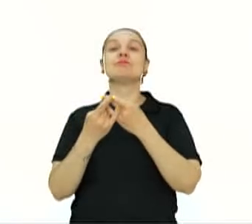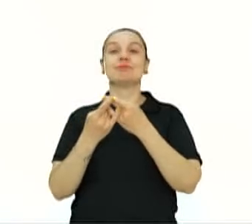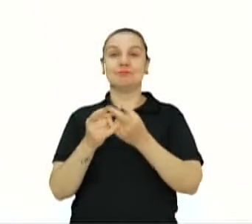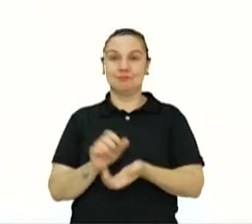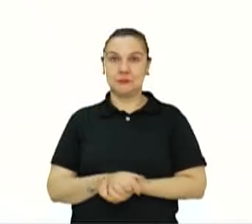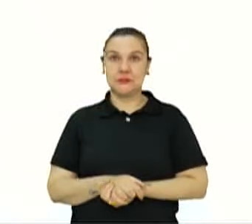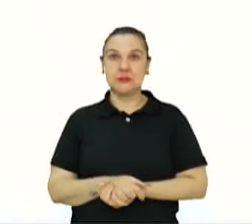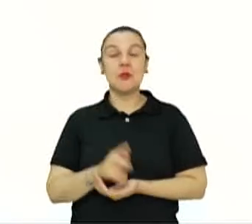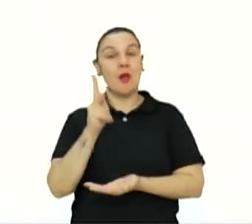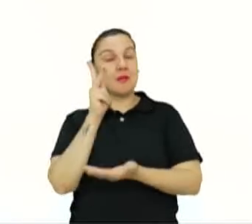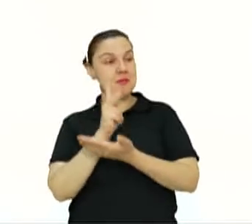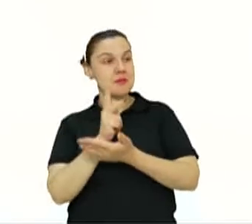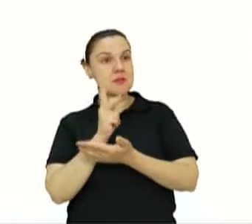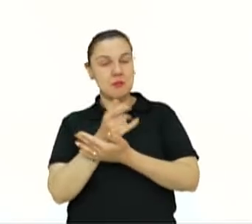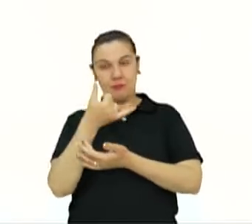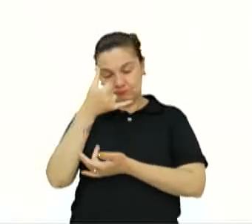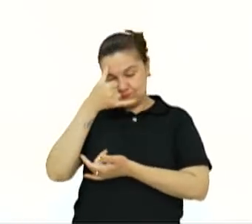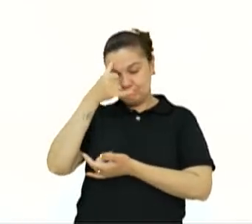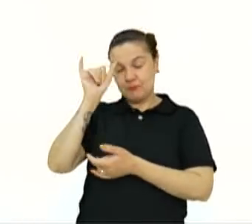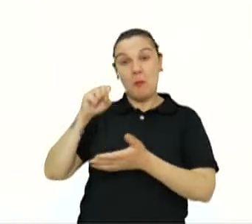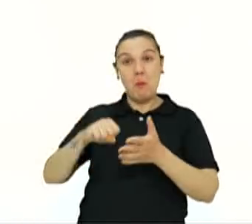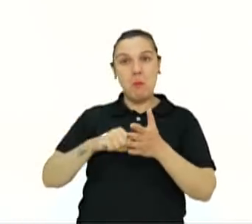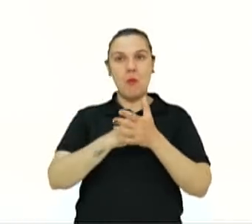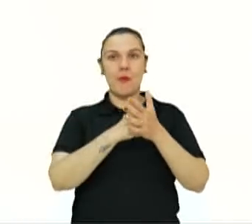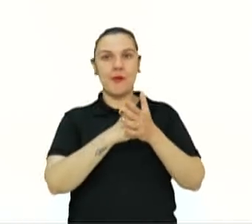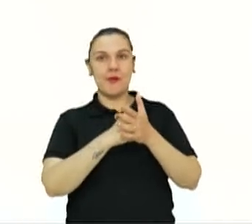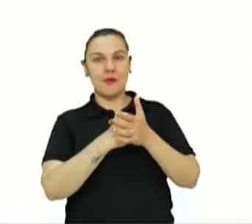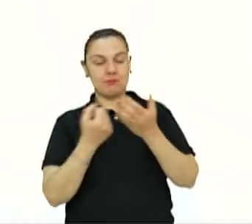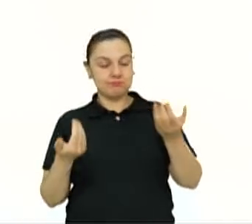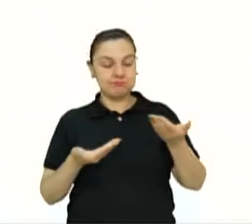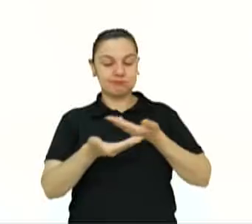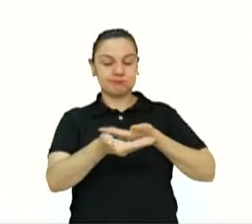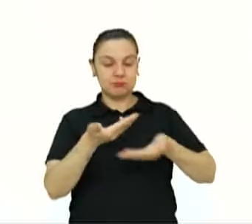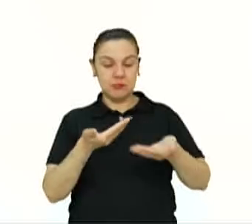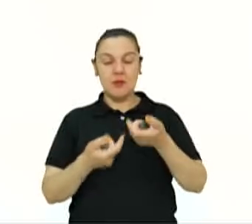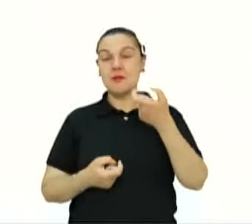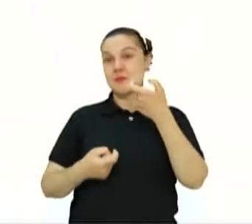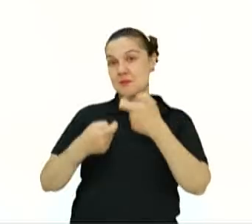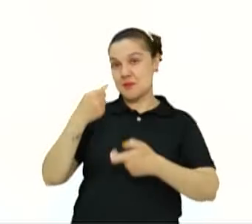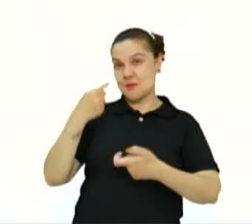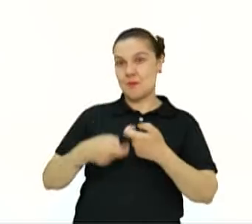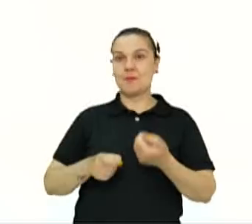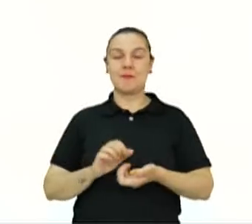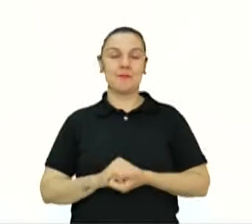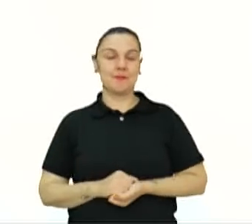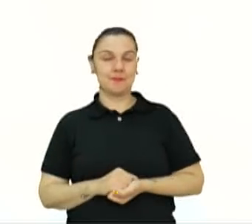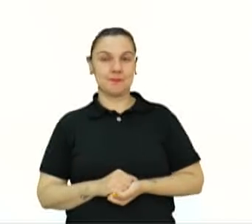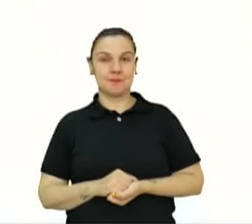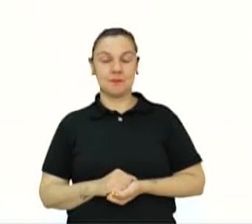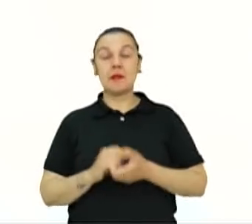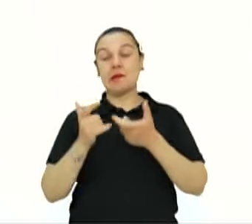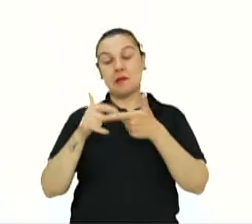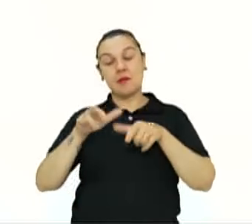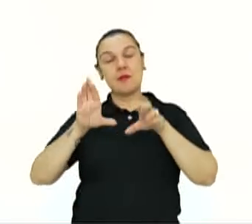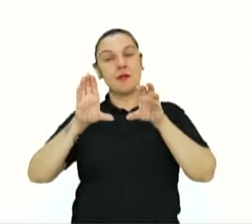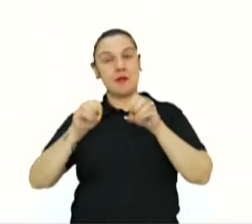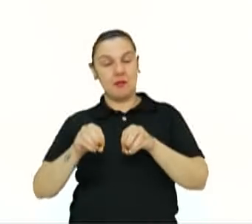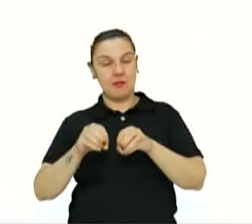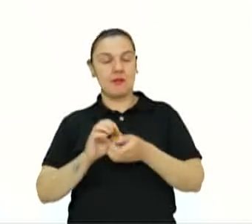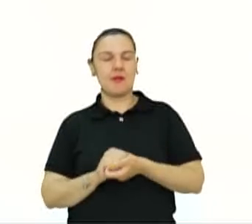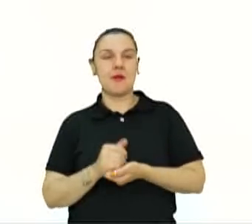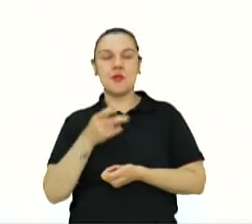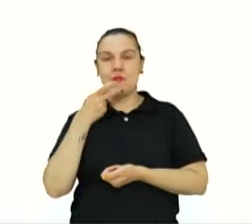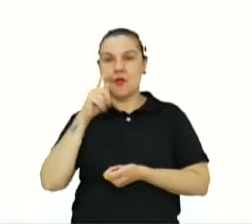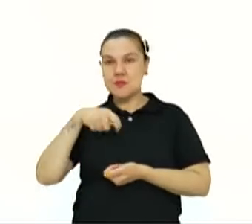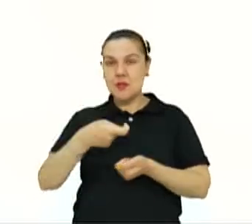camisinha. Ela vai impedir que esse vírus seja transmitido via contato sexual. E claro que quando a gente fala